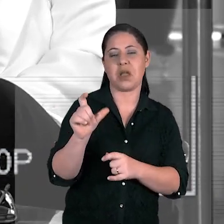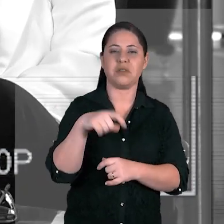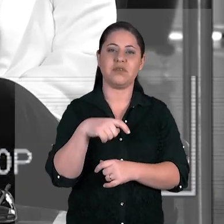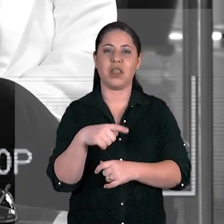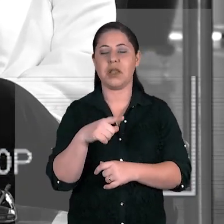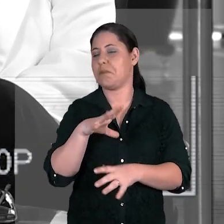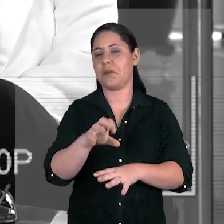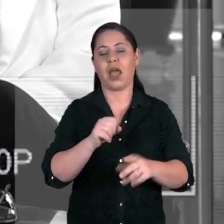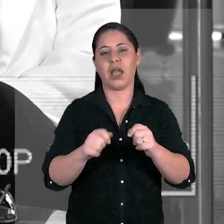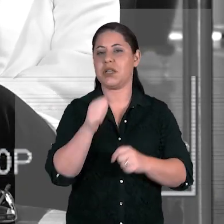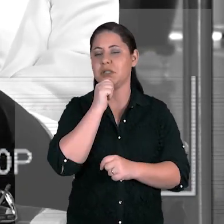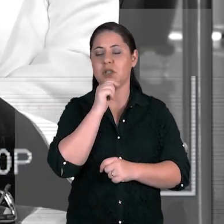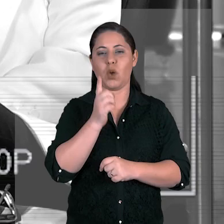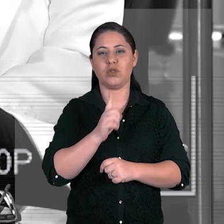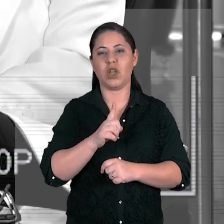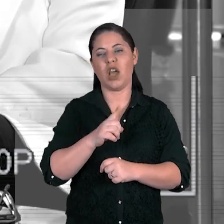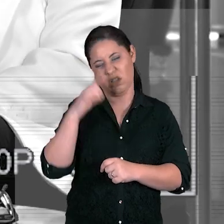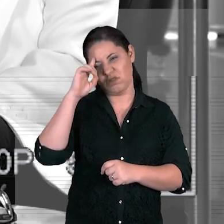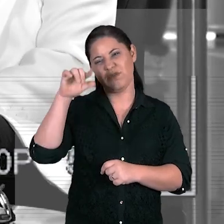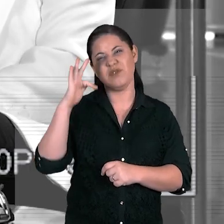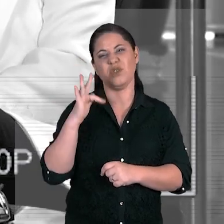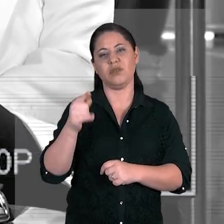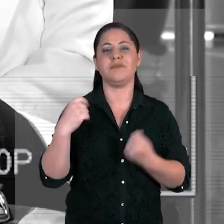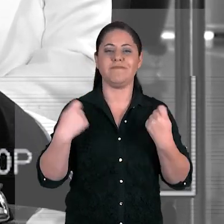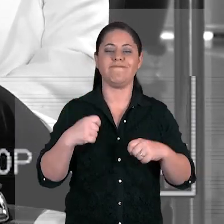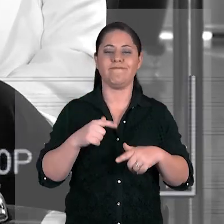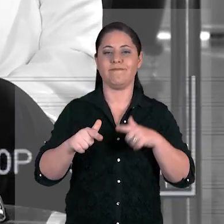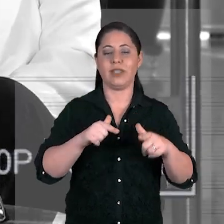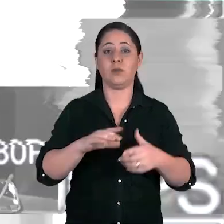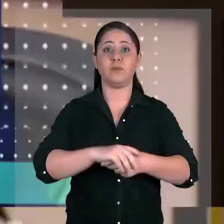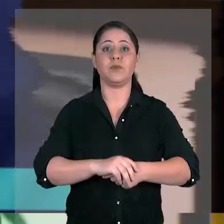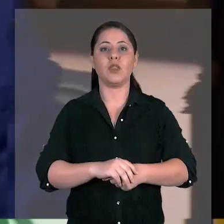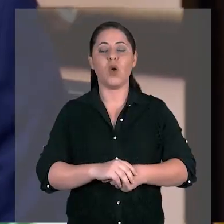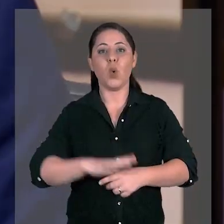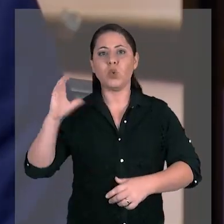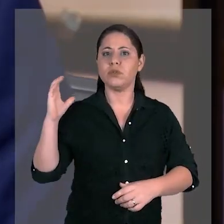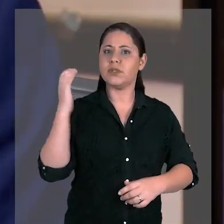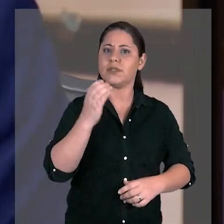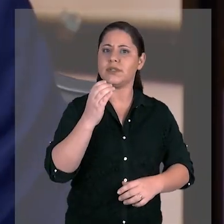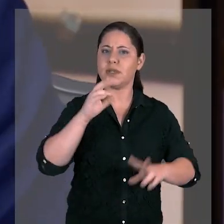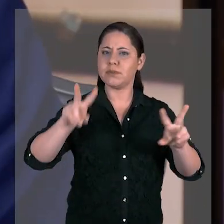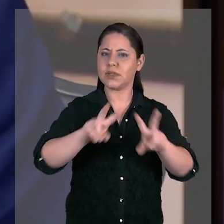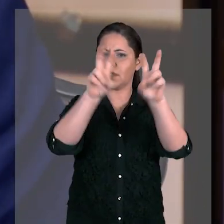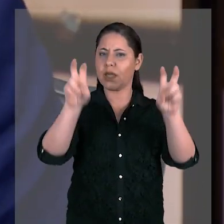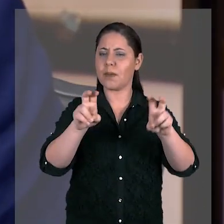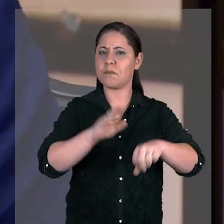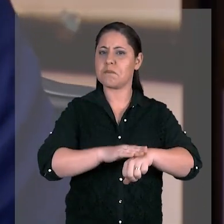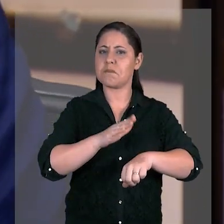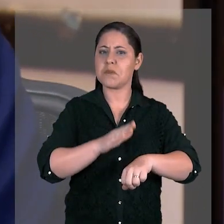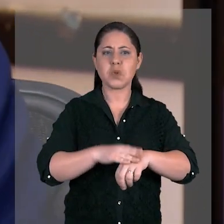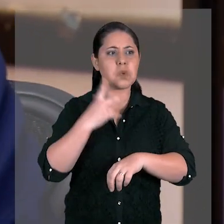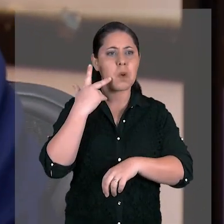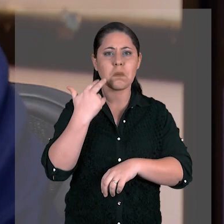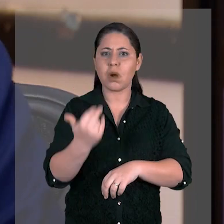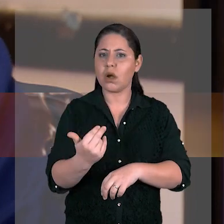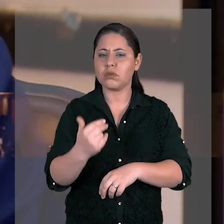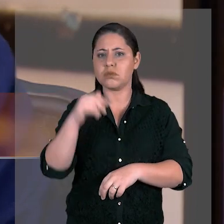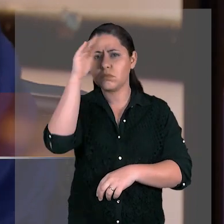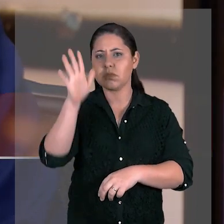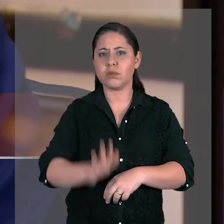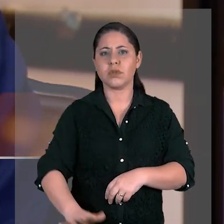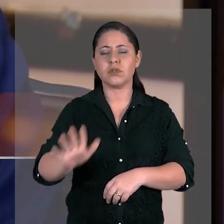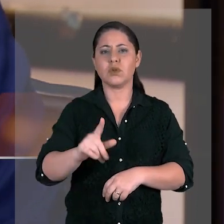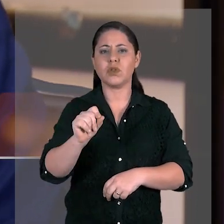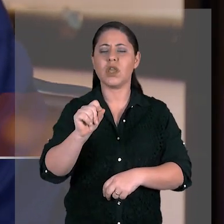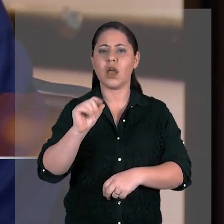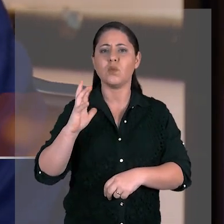minha carteirinha da OAB até hoje. Puxa vida. Um dia eu pretendo botar em vai. Os crimes cibernéticos estão cada dia mais comuns, infelizmente, no